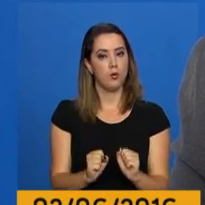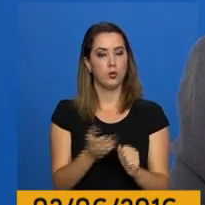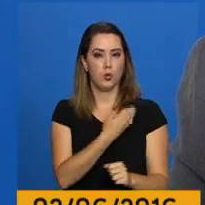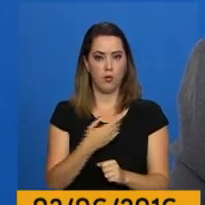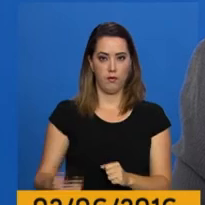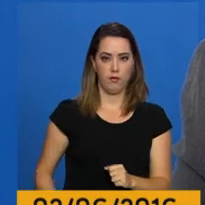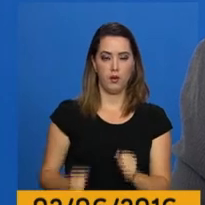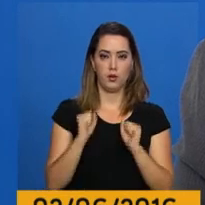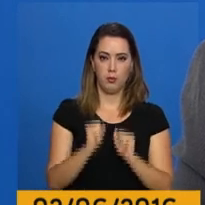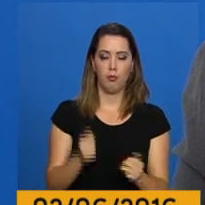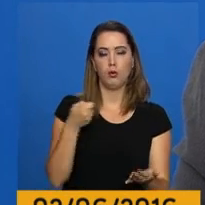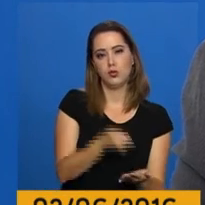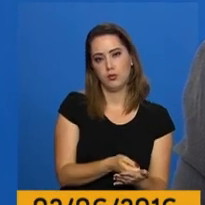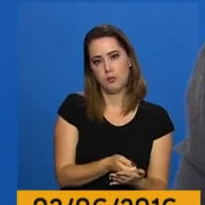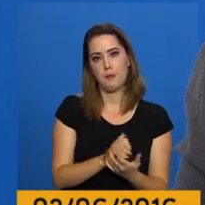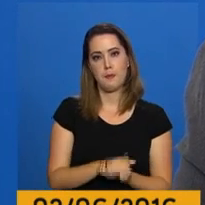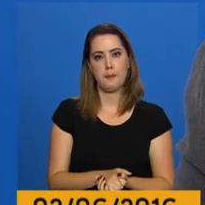Estado de se financiar.